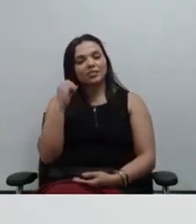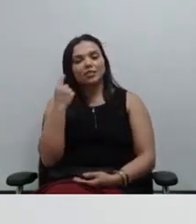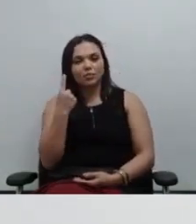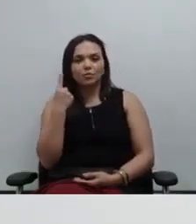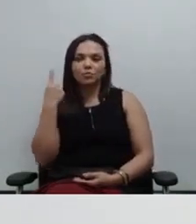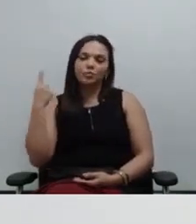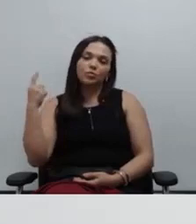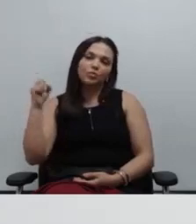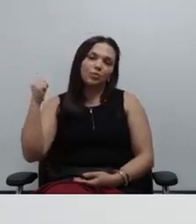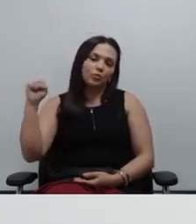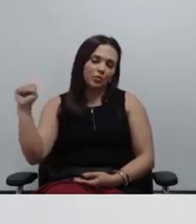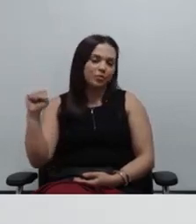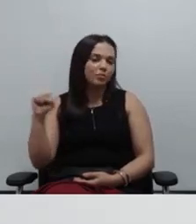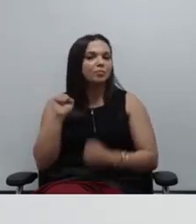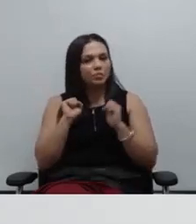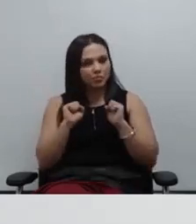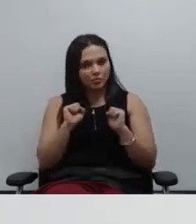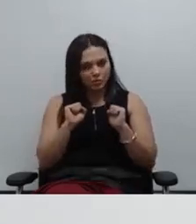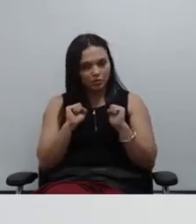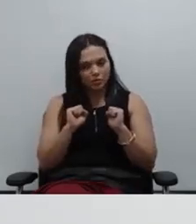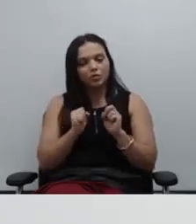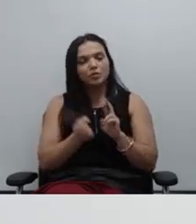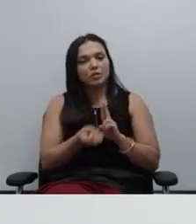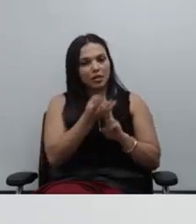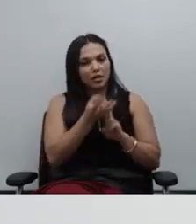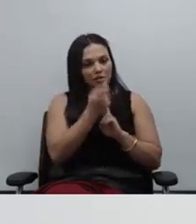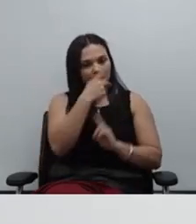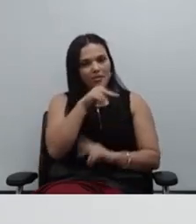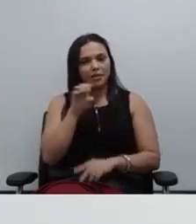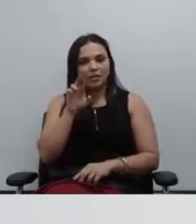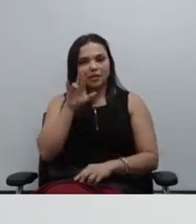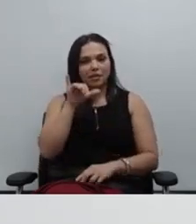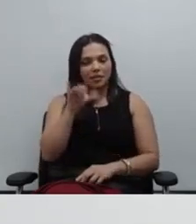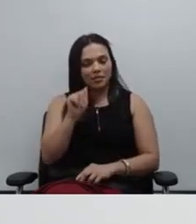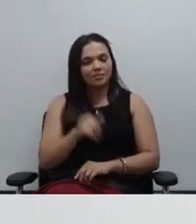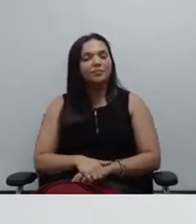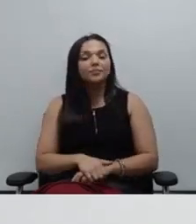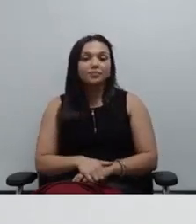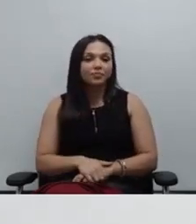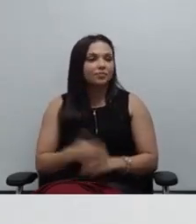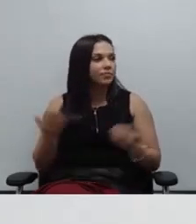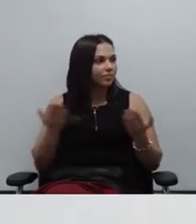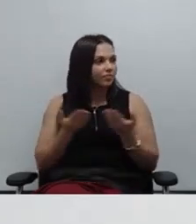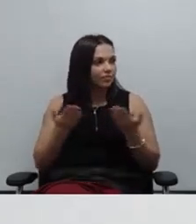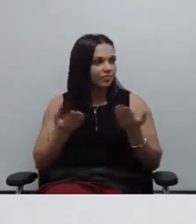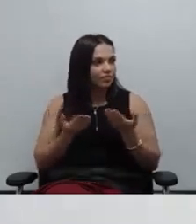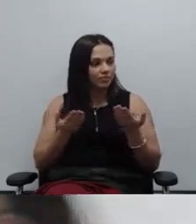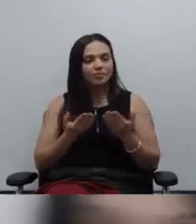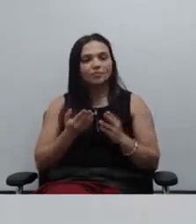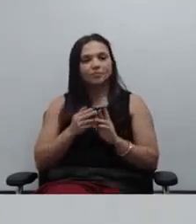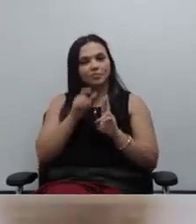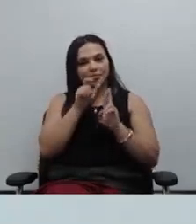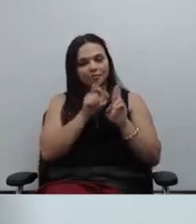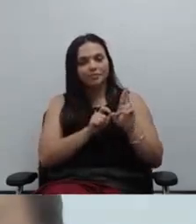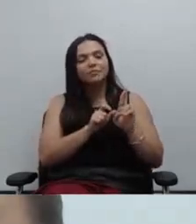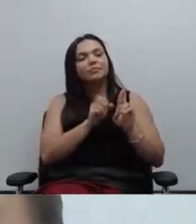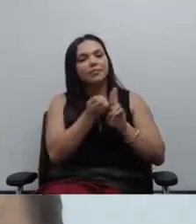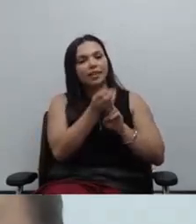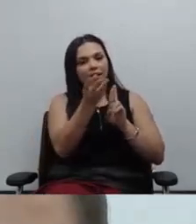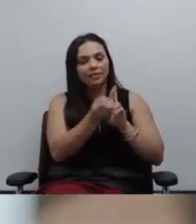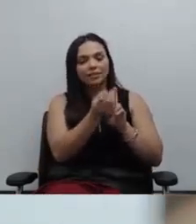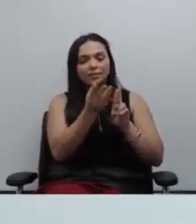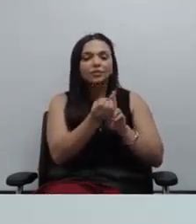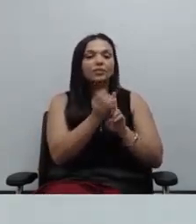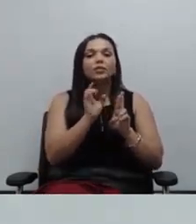2024-00-11188. Pode sim, presidente. Obrigada. Com a palavra, a relatora. Conselheiros e conselheiras, trata-se,